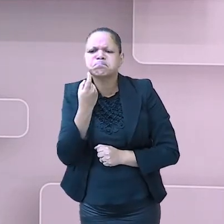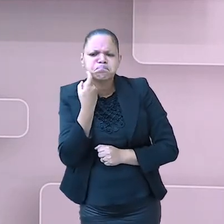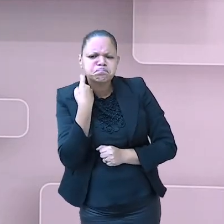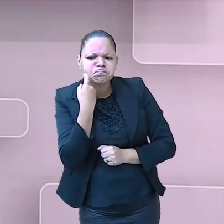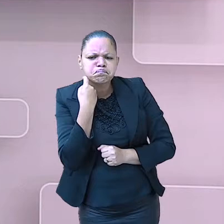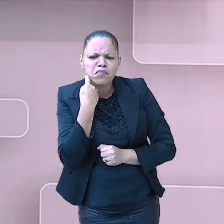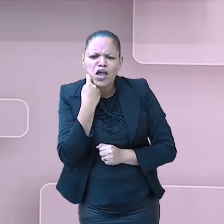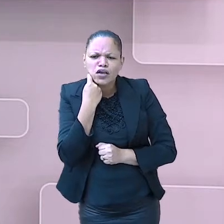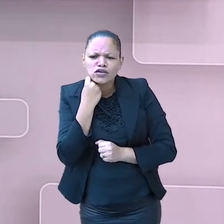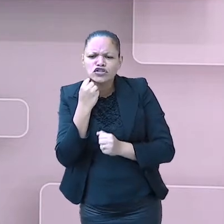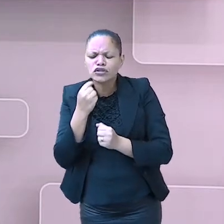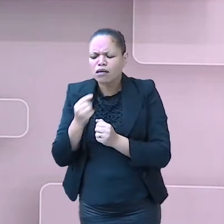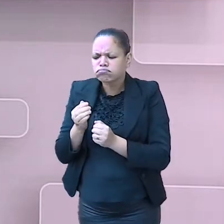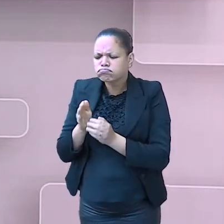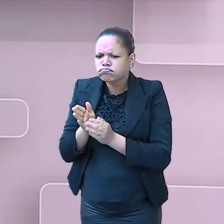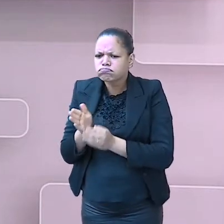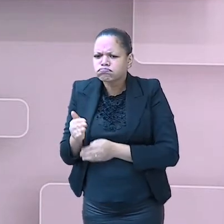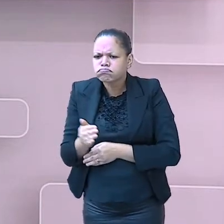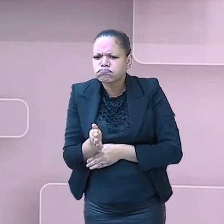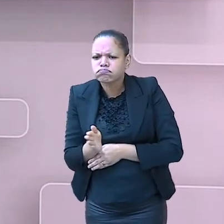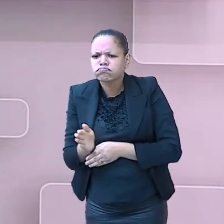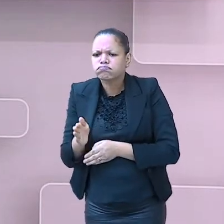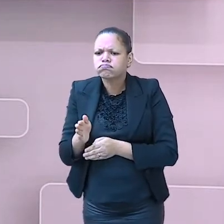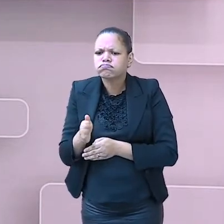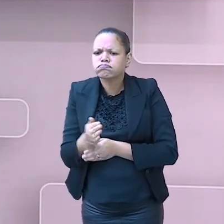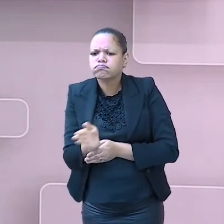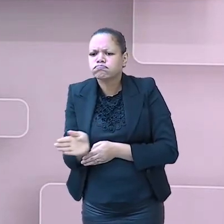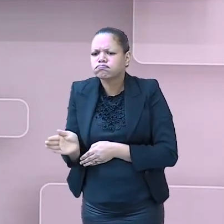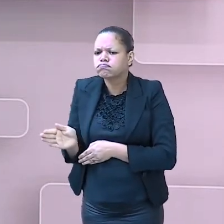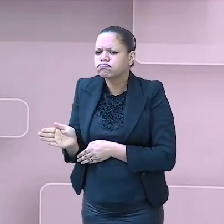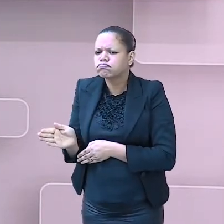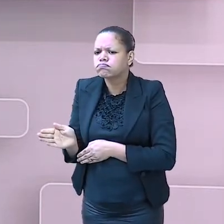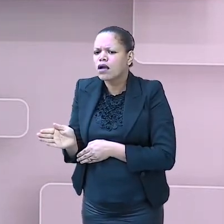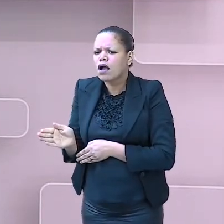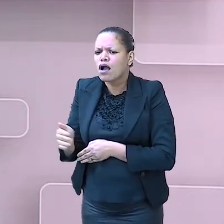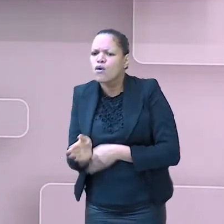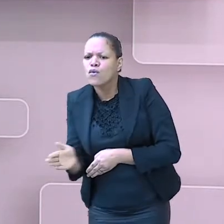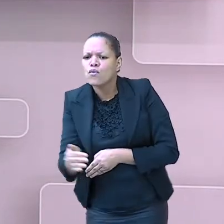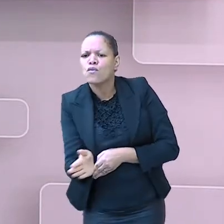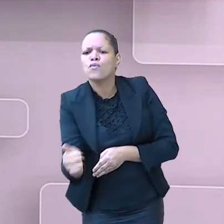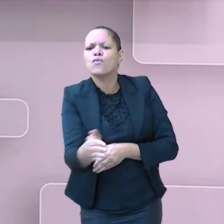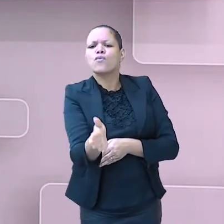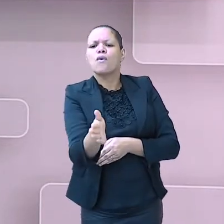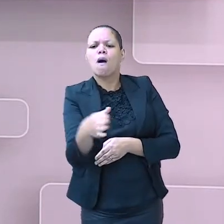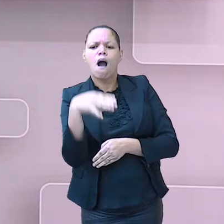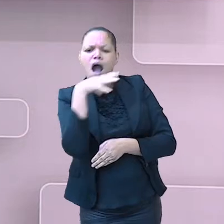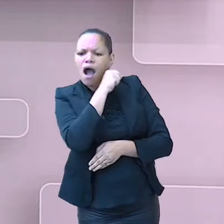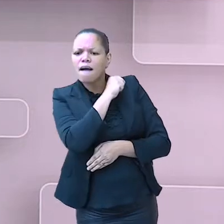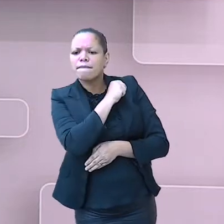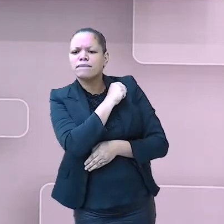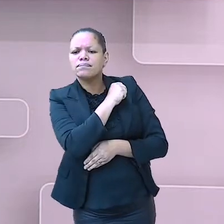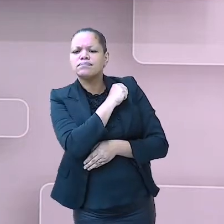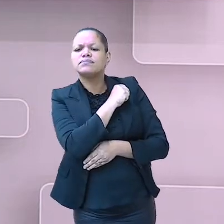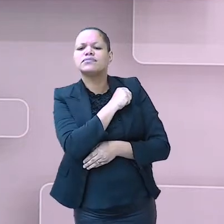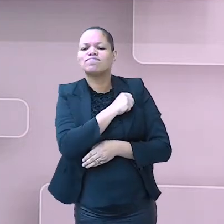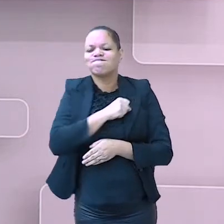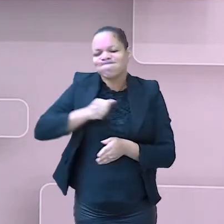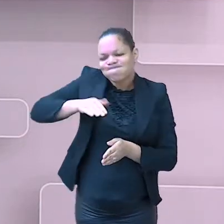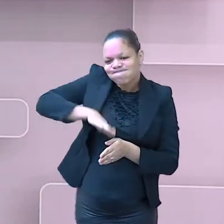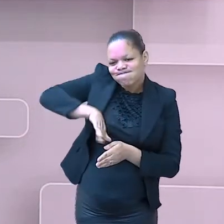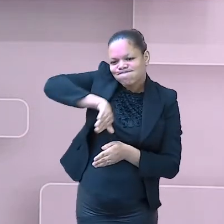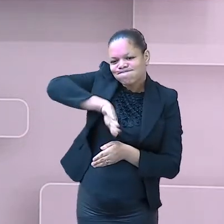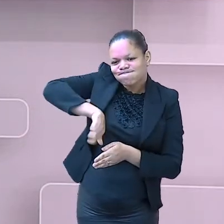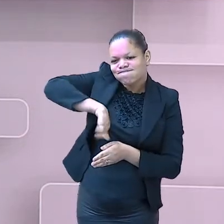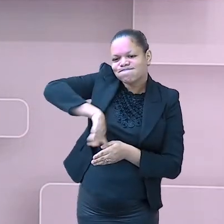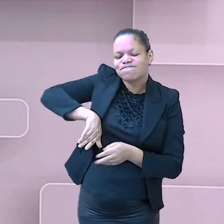nada. Então essas nadadeiras ajudam, né, no impulso, no equilíbrio e na estabilidade, para ele manter ali no curso